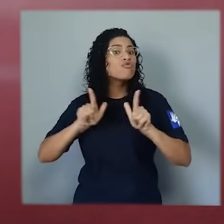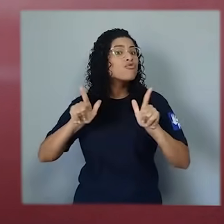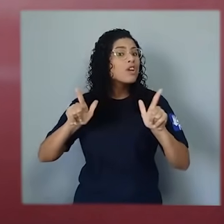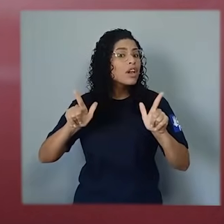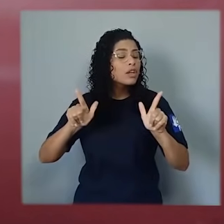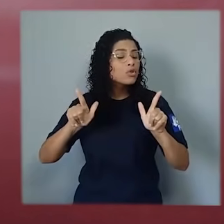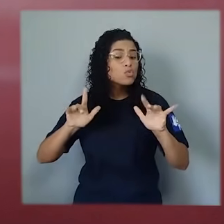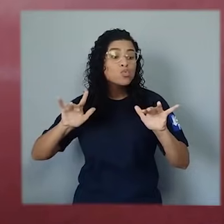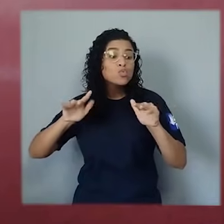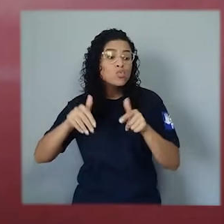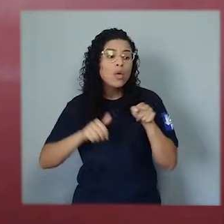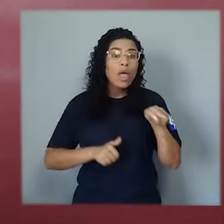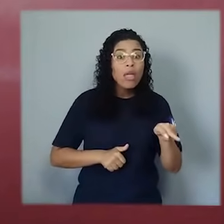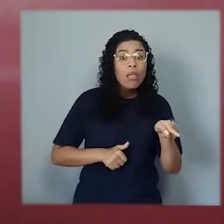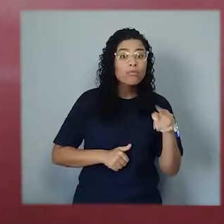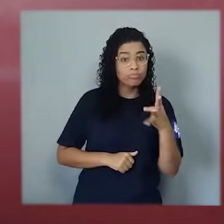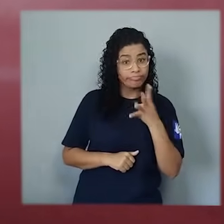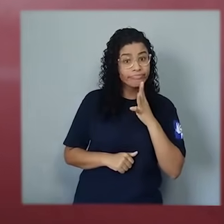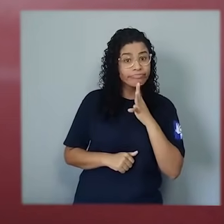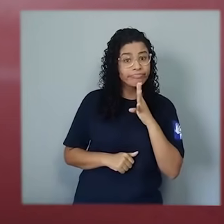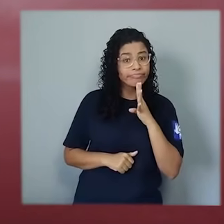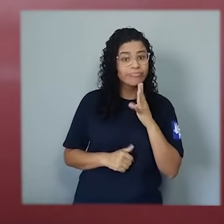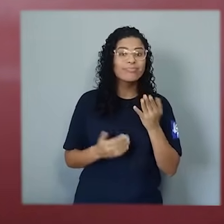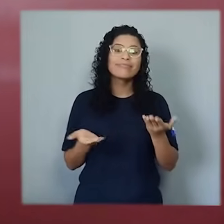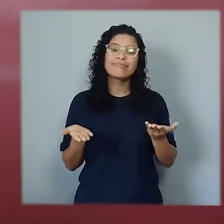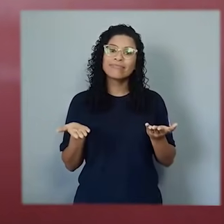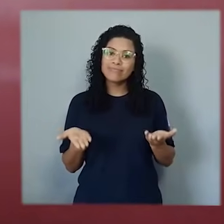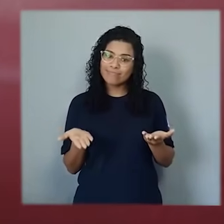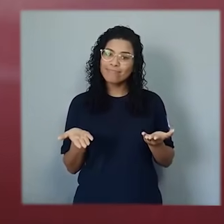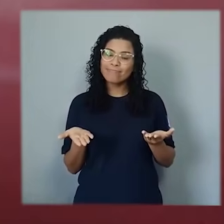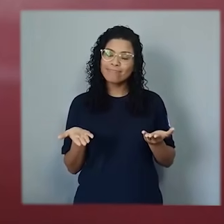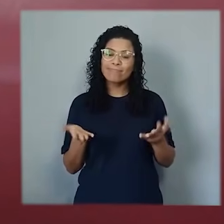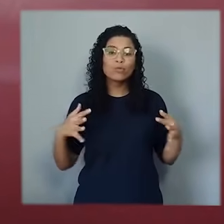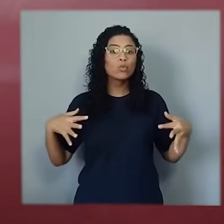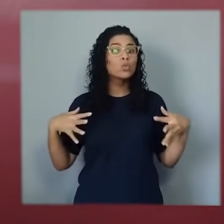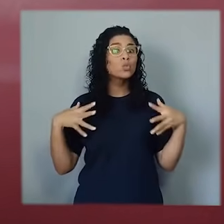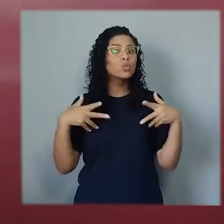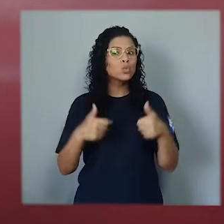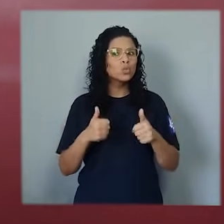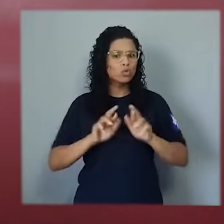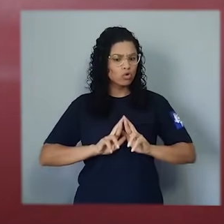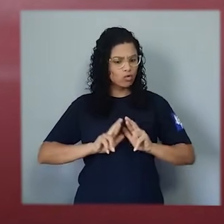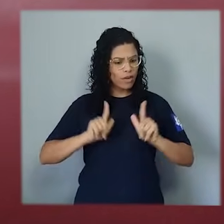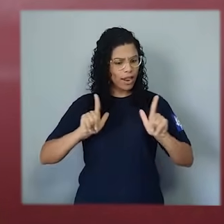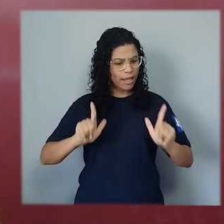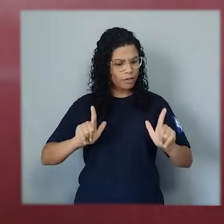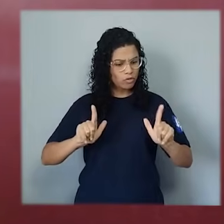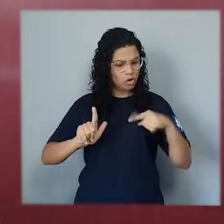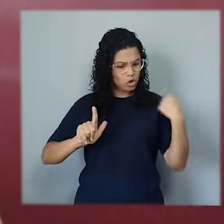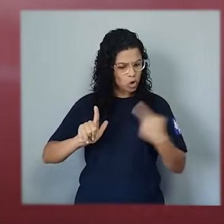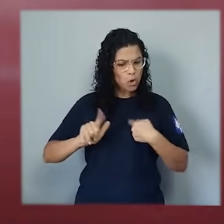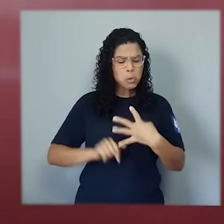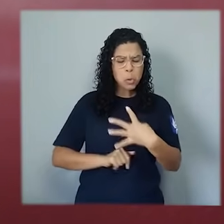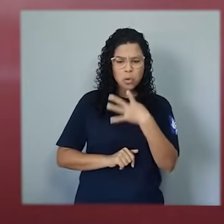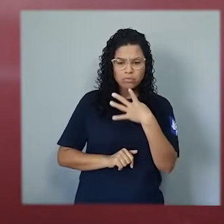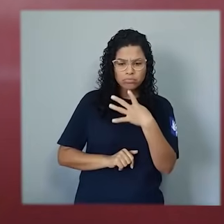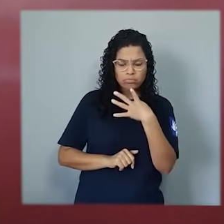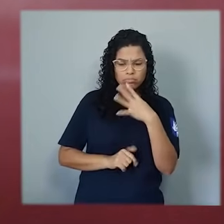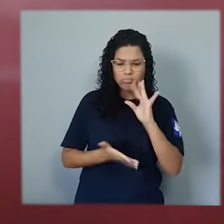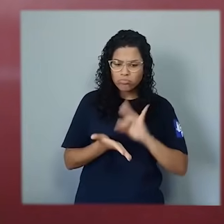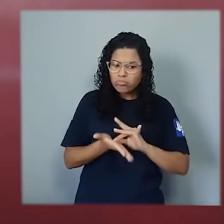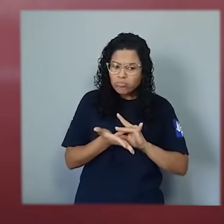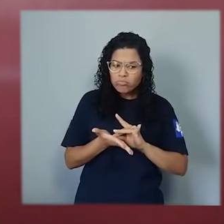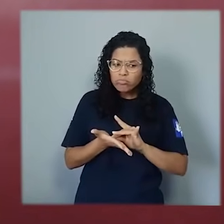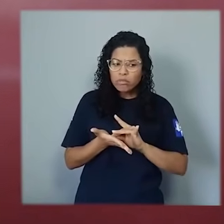que ele conhecia? E será que tudo aquilo que é diferente do que a gente